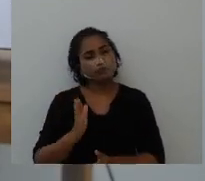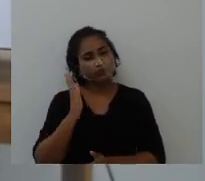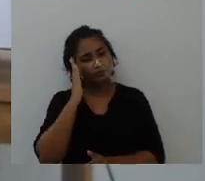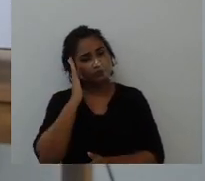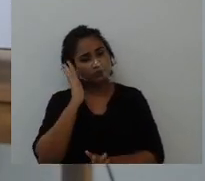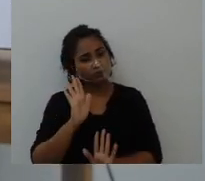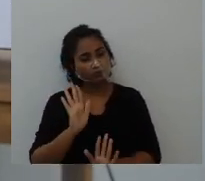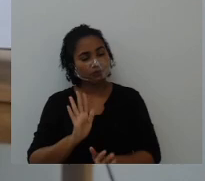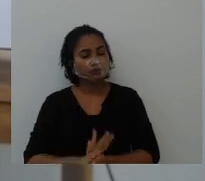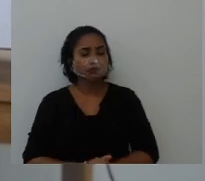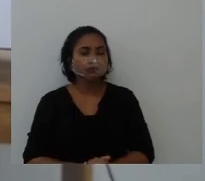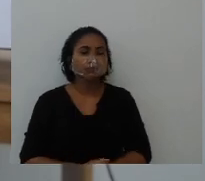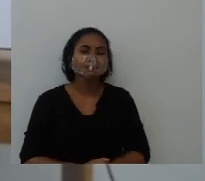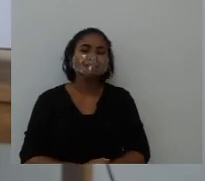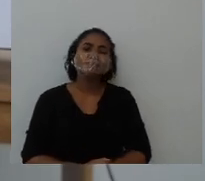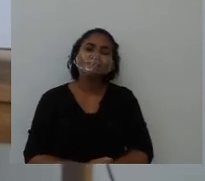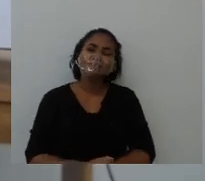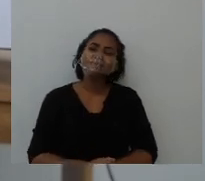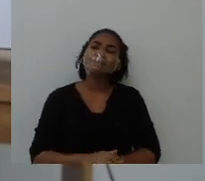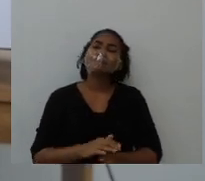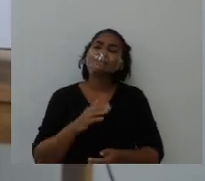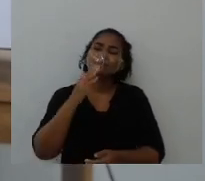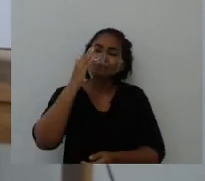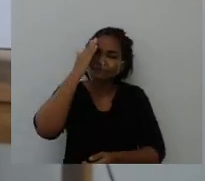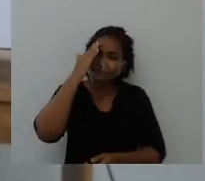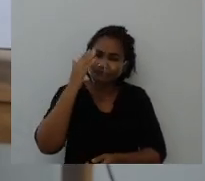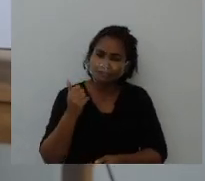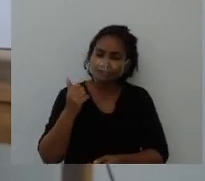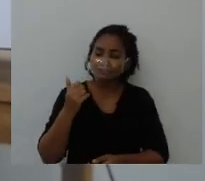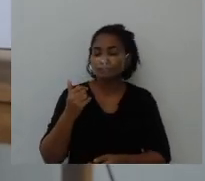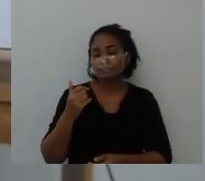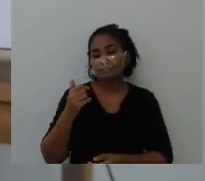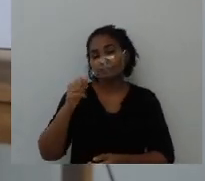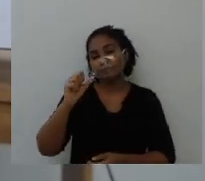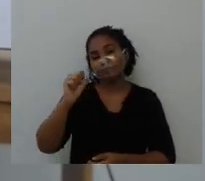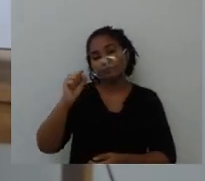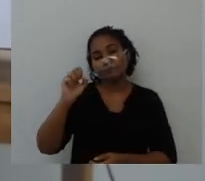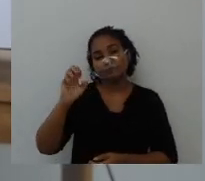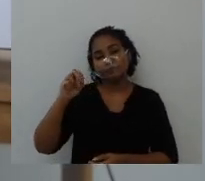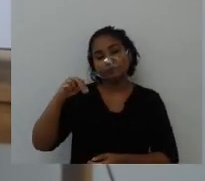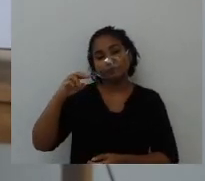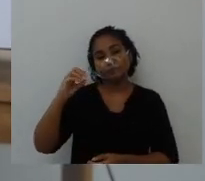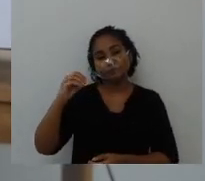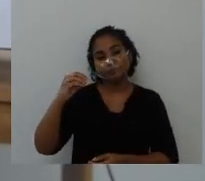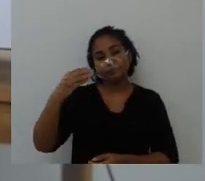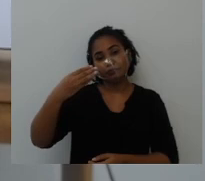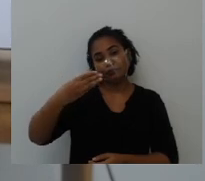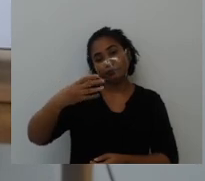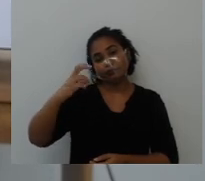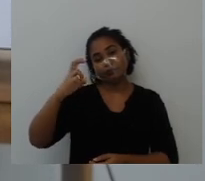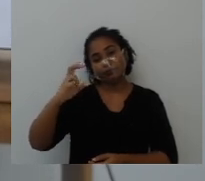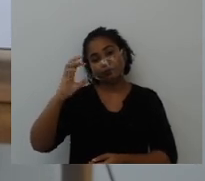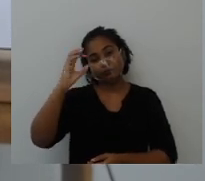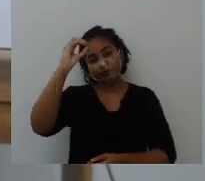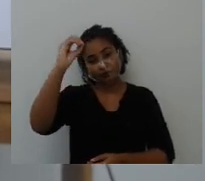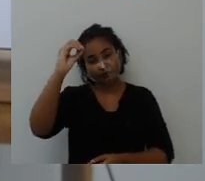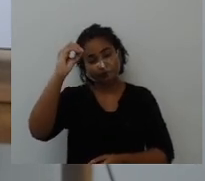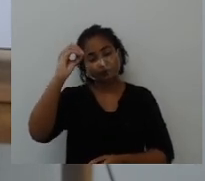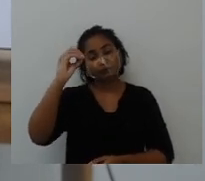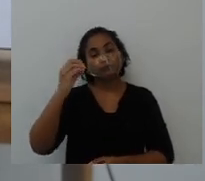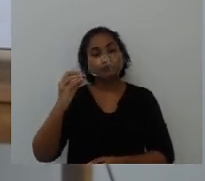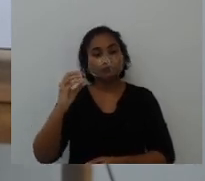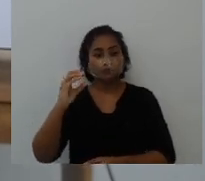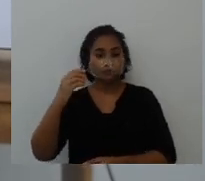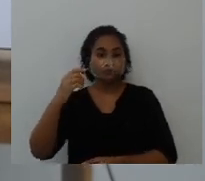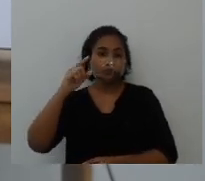está atento, você está ligado. Mas você sabe que o seno de 45 é raiz de 2 sobre 2. Assim como a massa foi 0,9